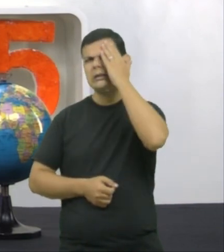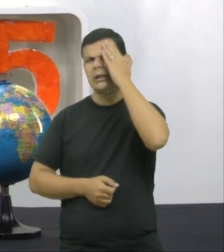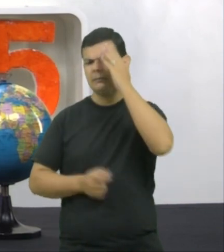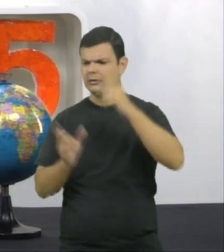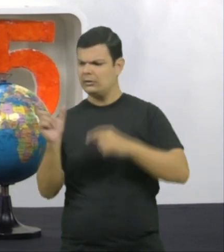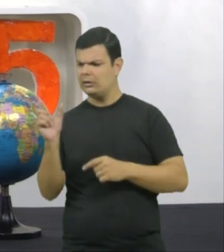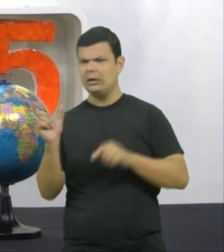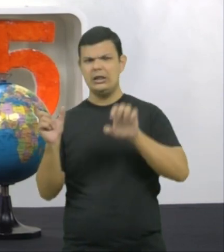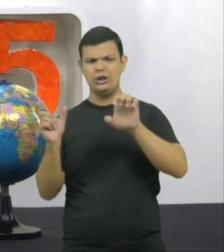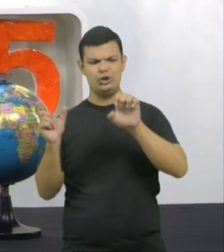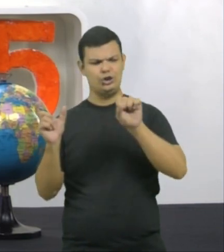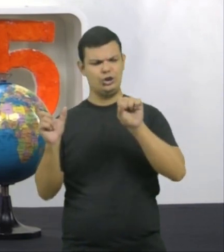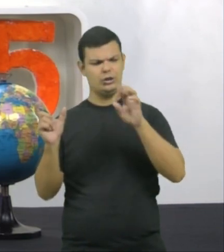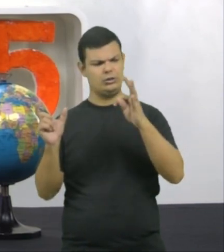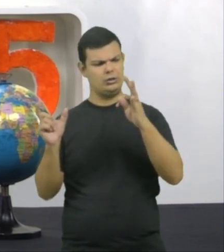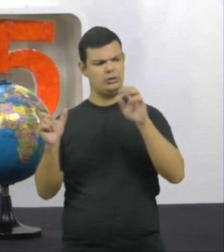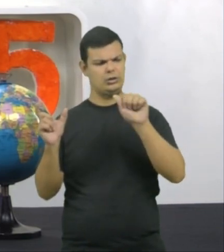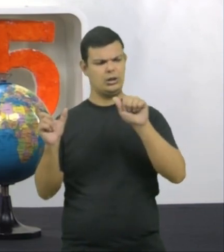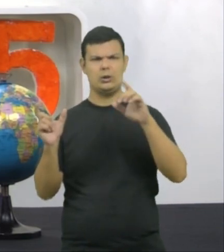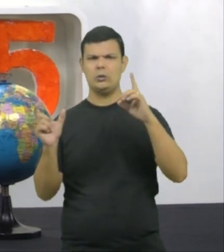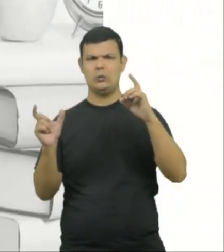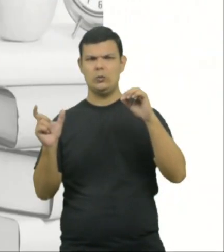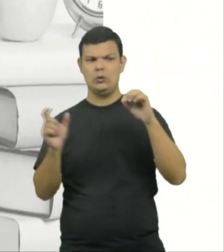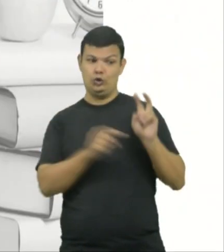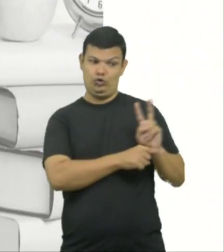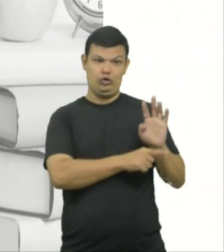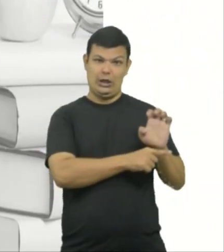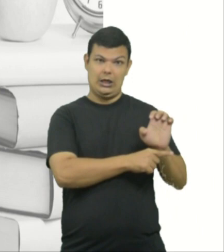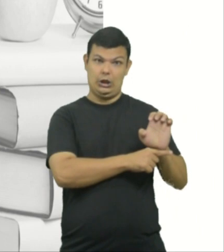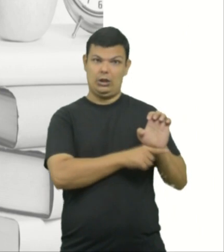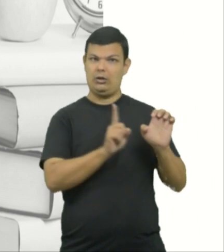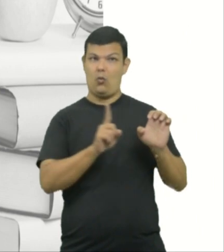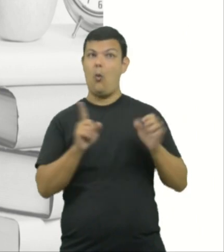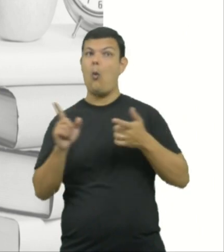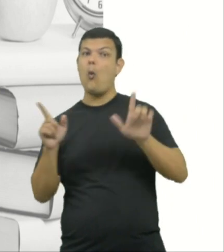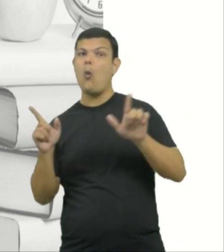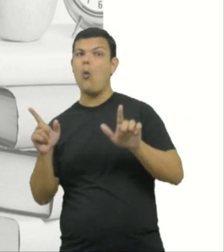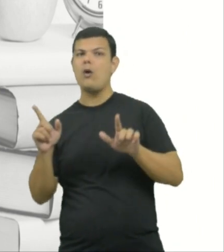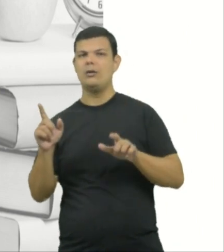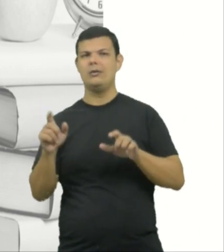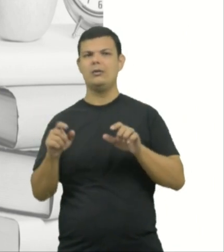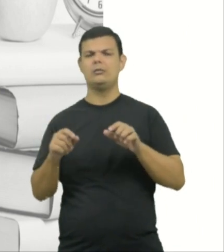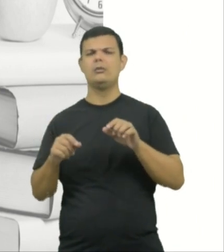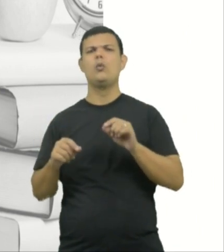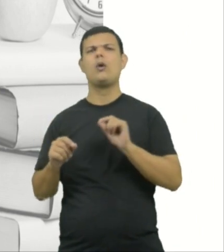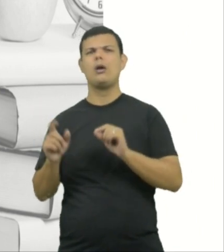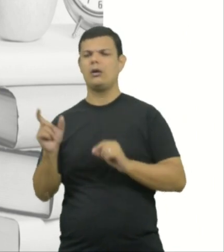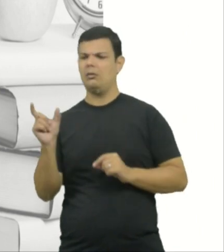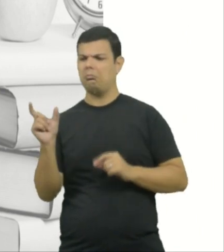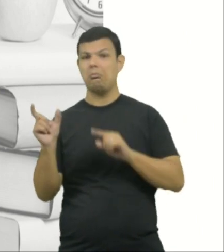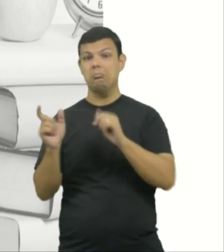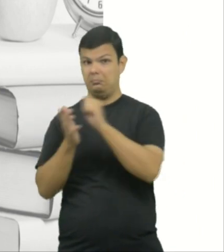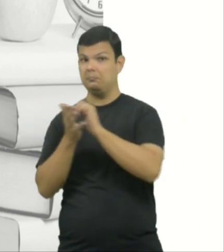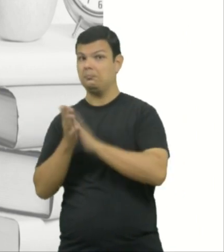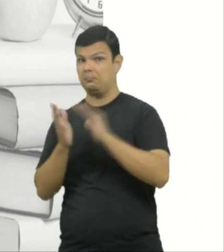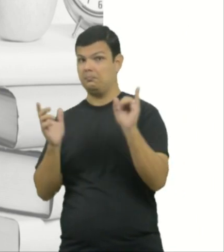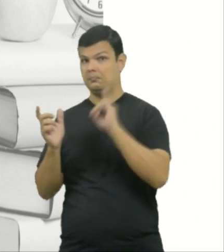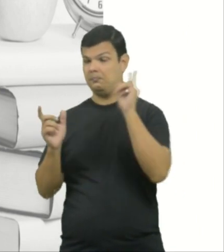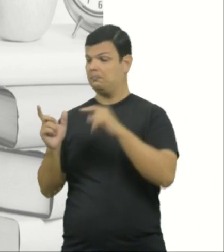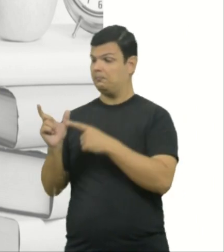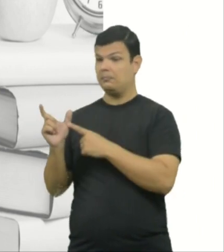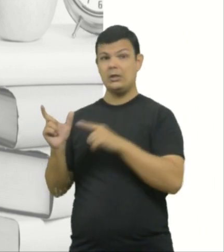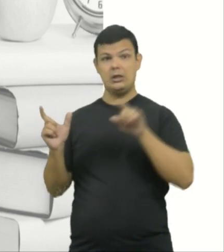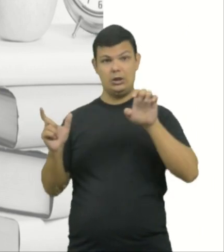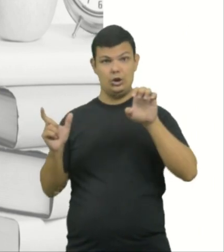palavra Estado? Dá uma olhadinha aí no nosso slide. Estado é um outro conceito que você tem que anotar,